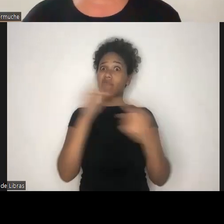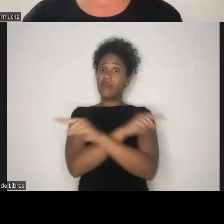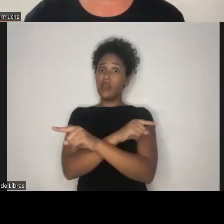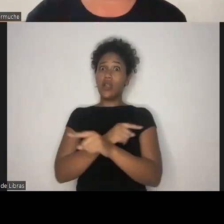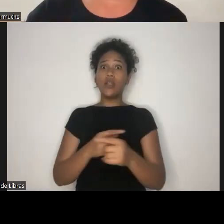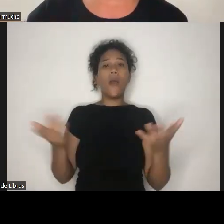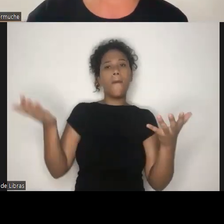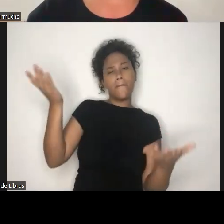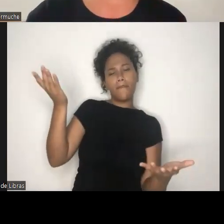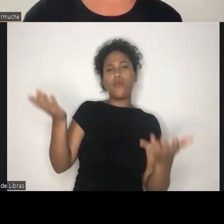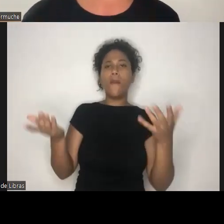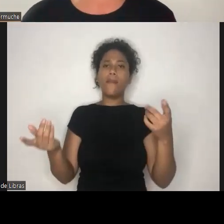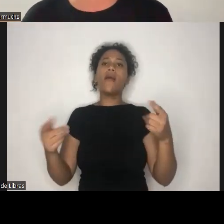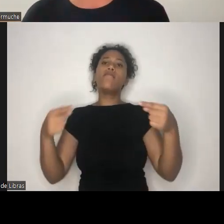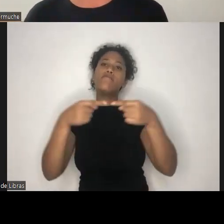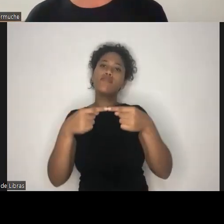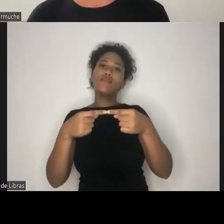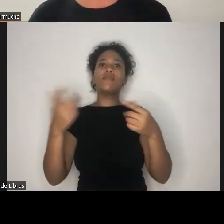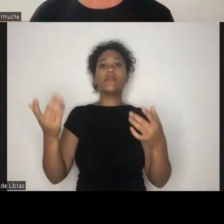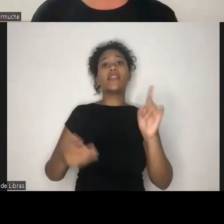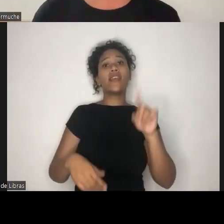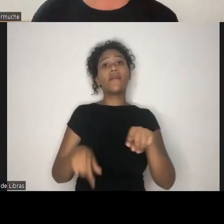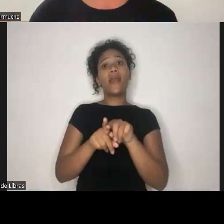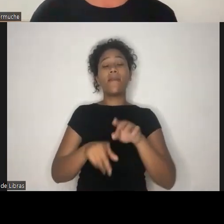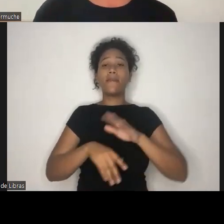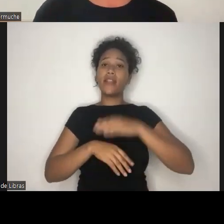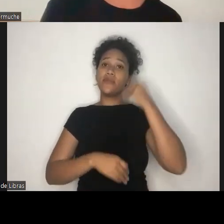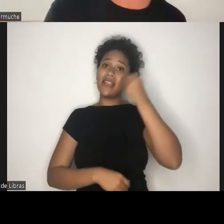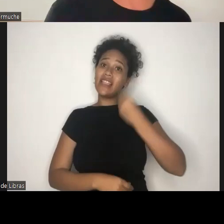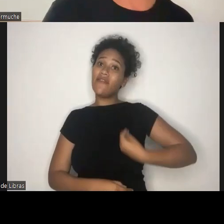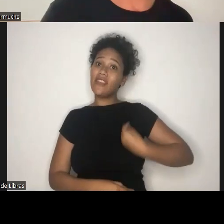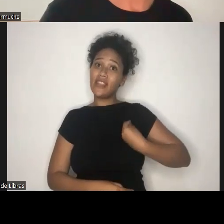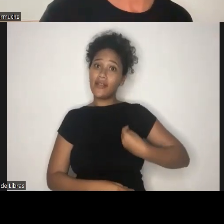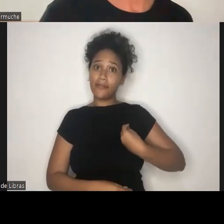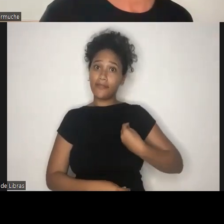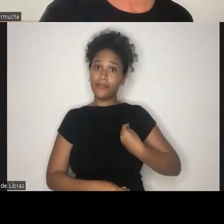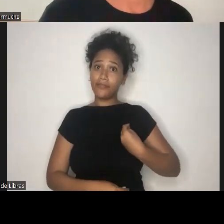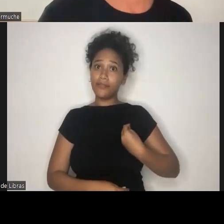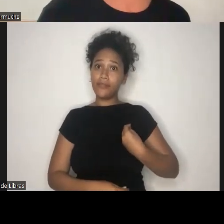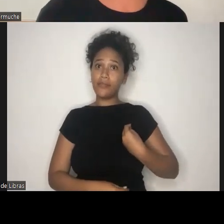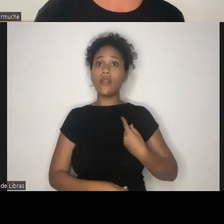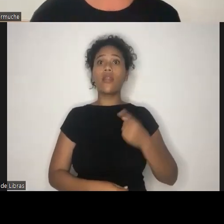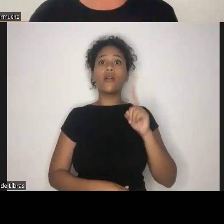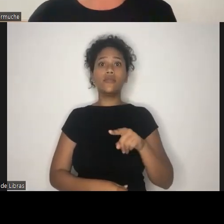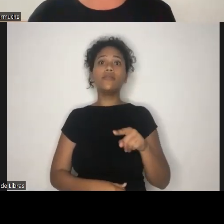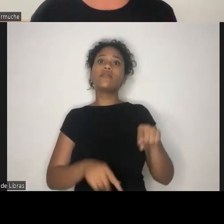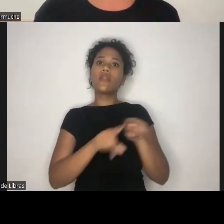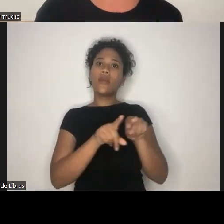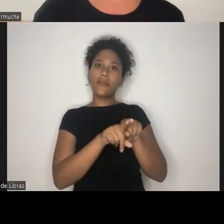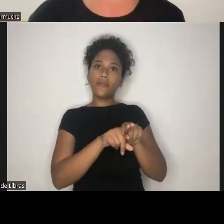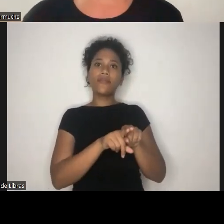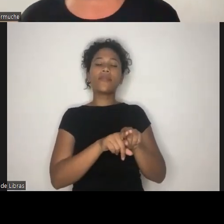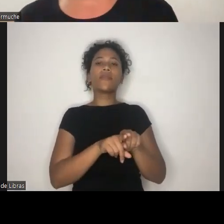pilares né que eu trago aqui que foi a minha experiência de vida a relação instrumentalização é autoconhecimento